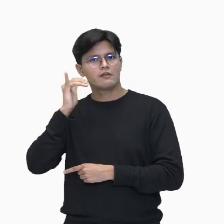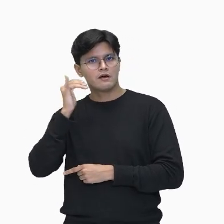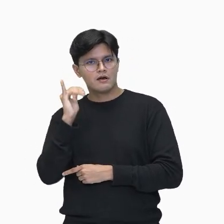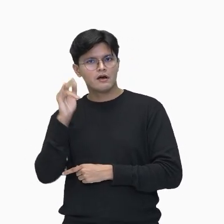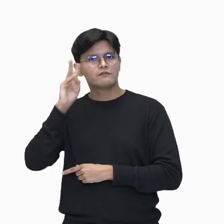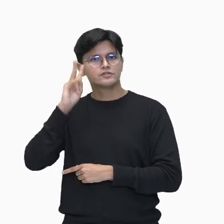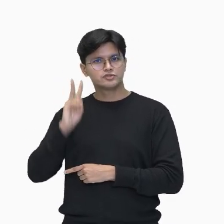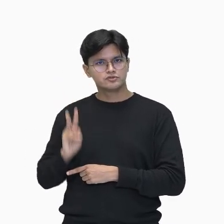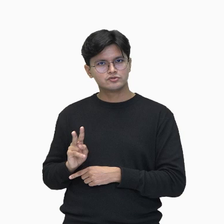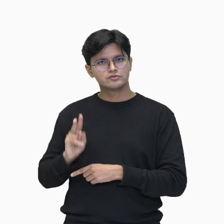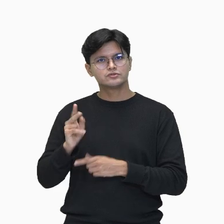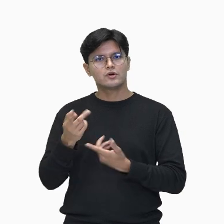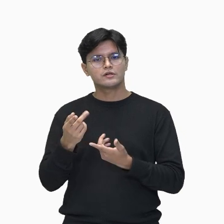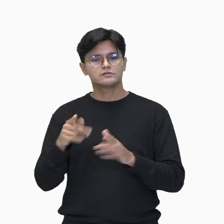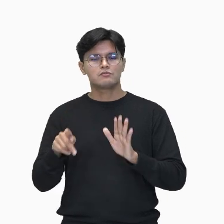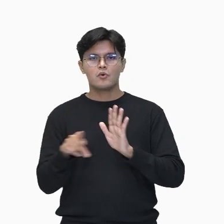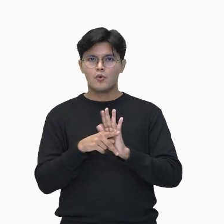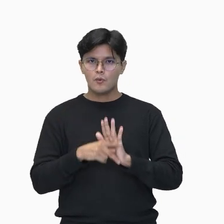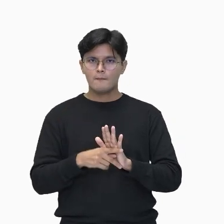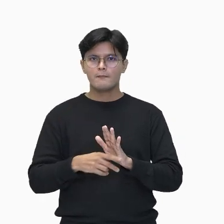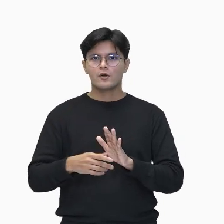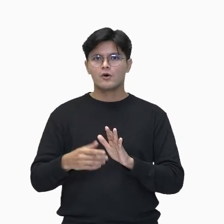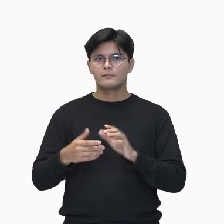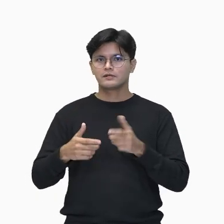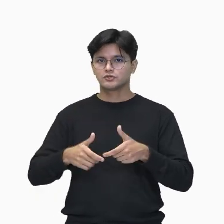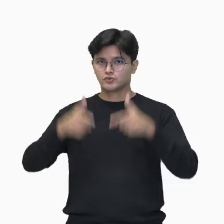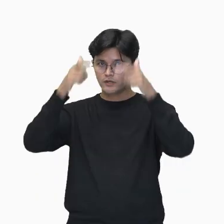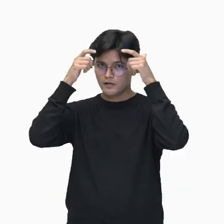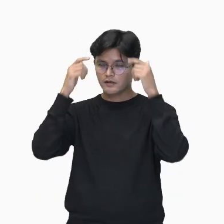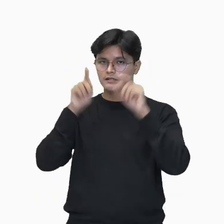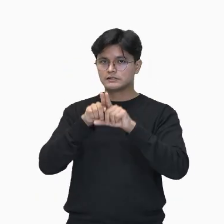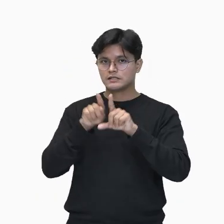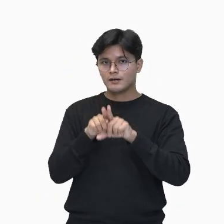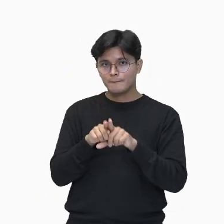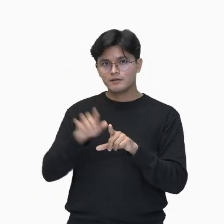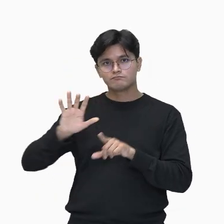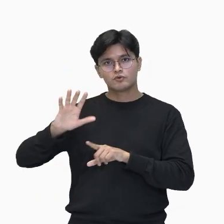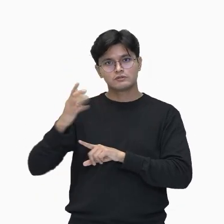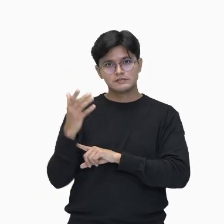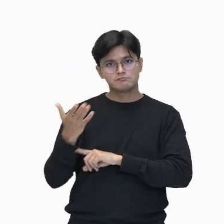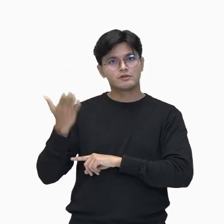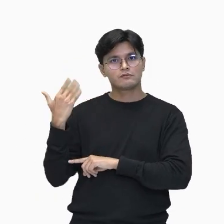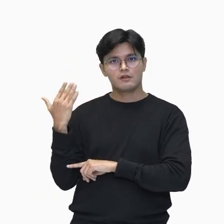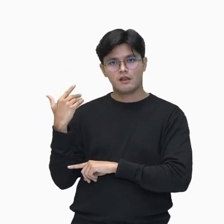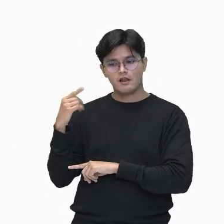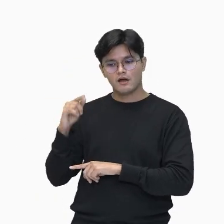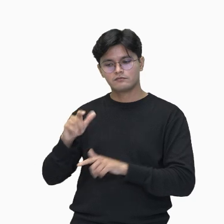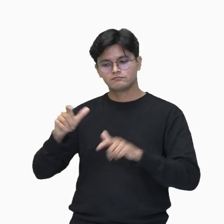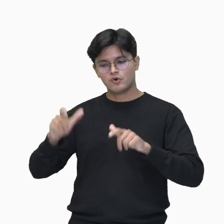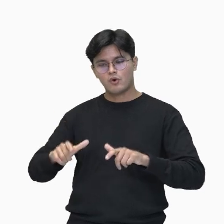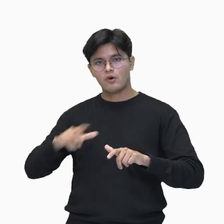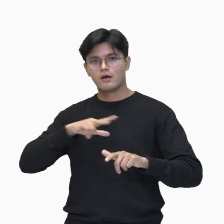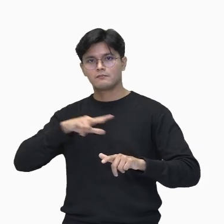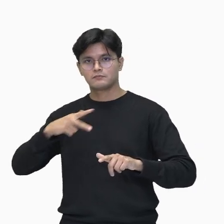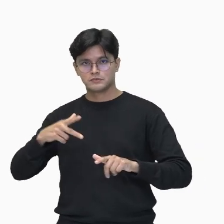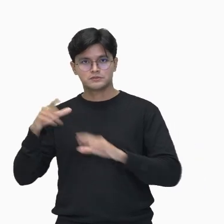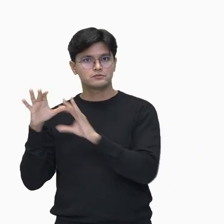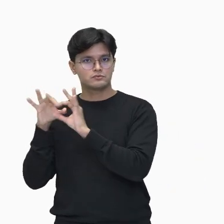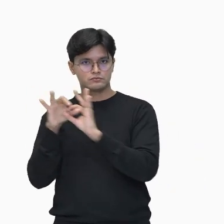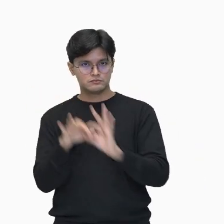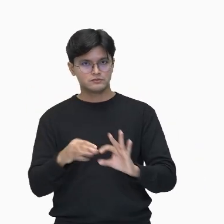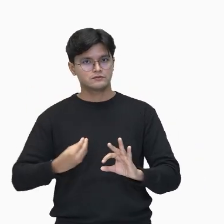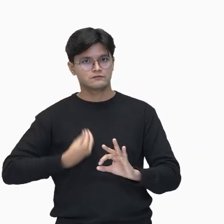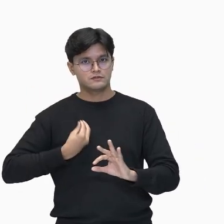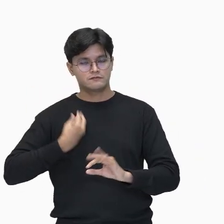Reis da de tudo que acontecia lá na em Portugal né naquele contexto em que eles viviam